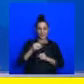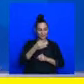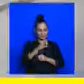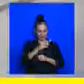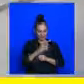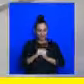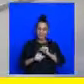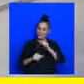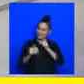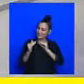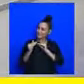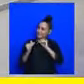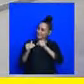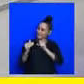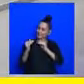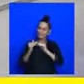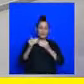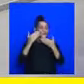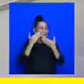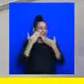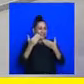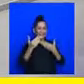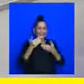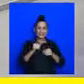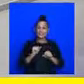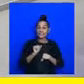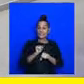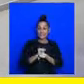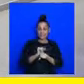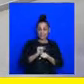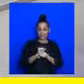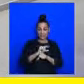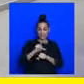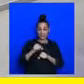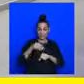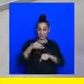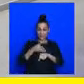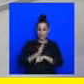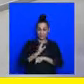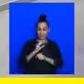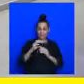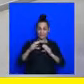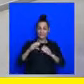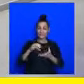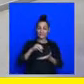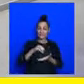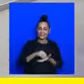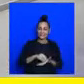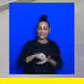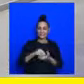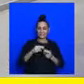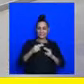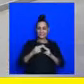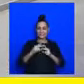confirmo. Obrigado pelas confirmações. Aguardando agora a validação do sorteio com a Matriz da Caixa em